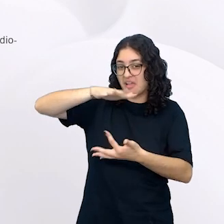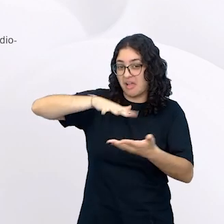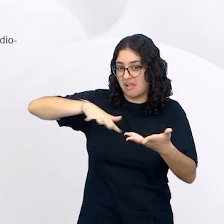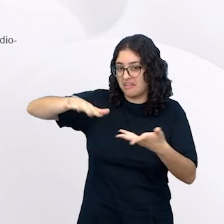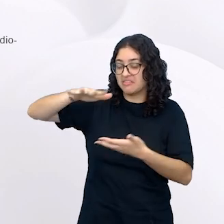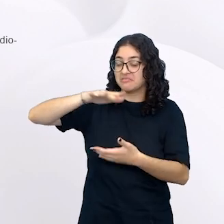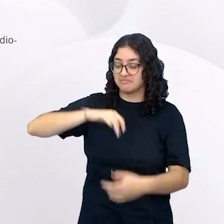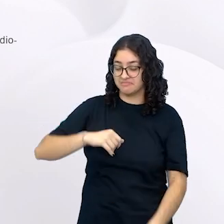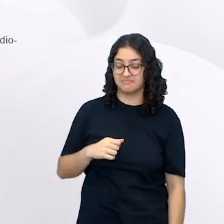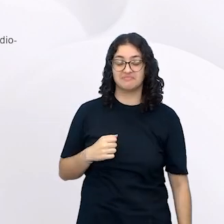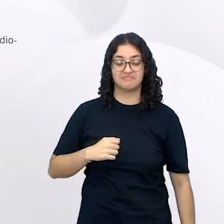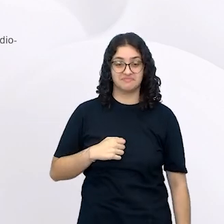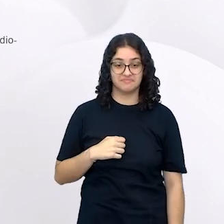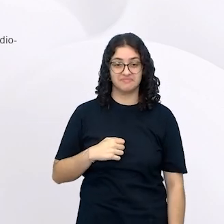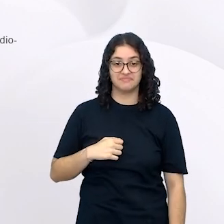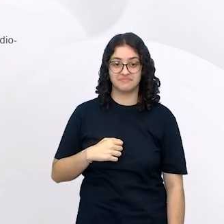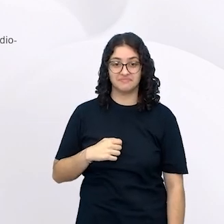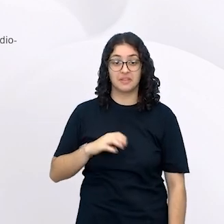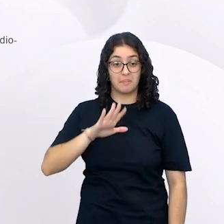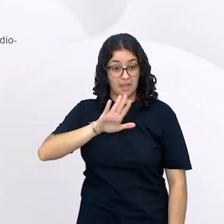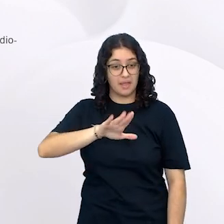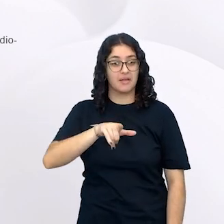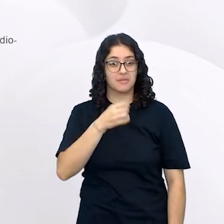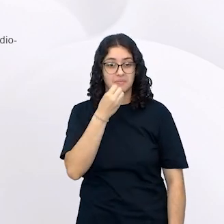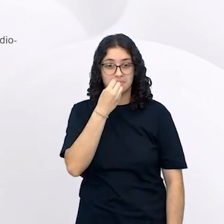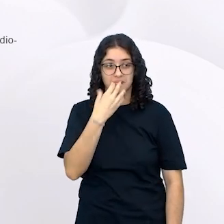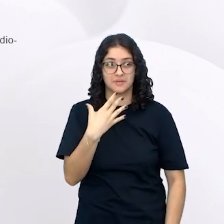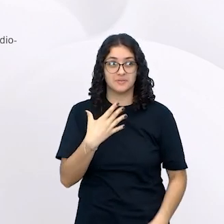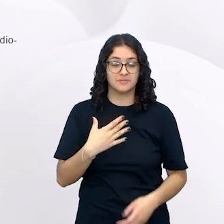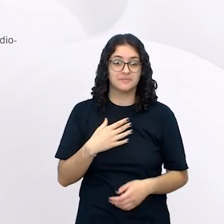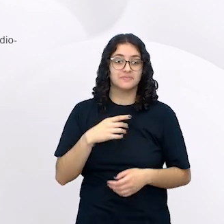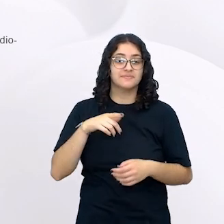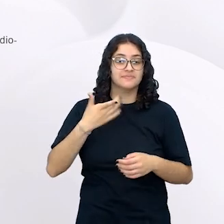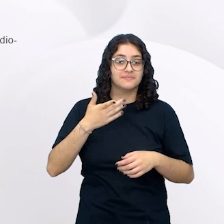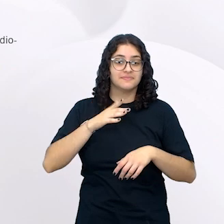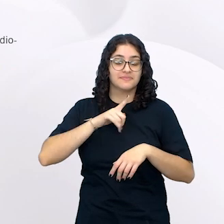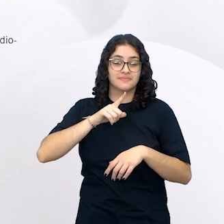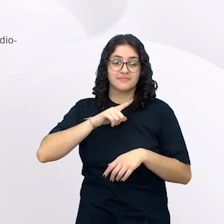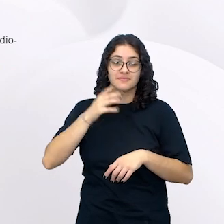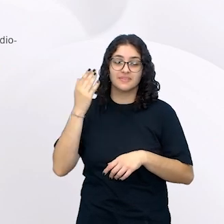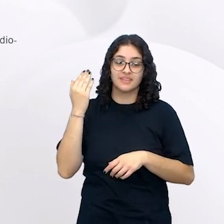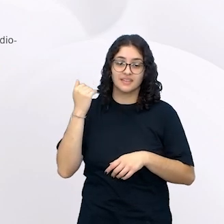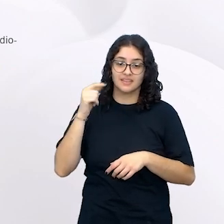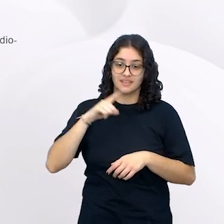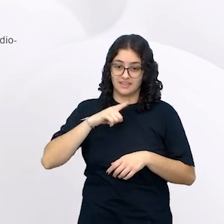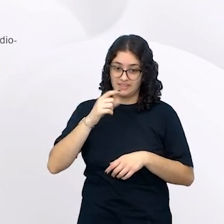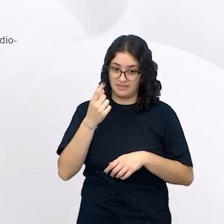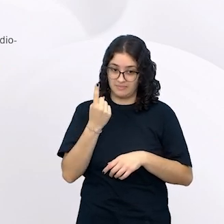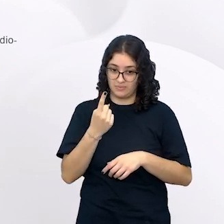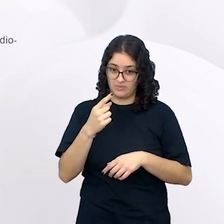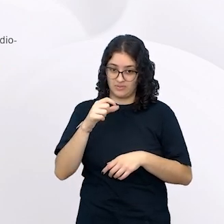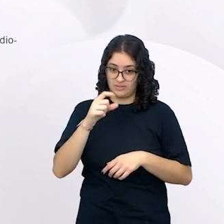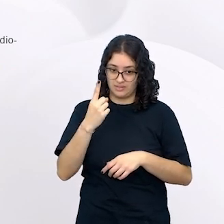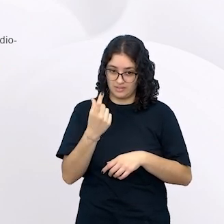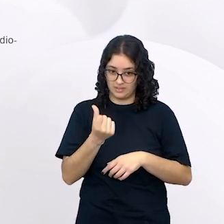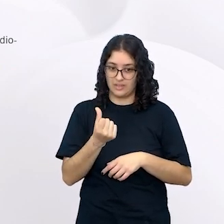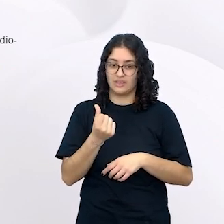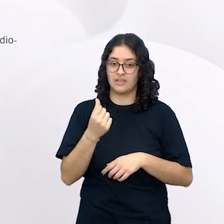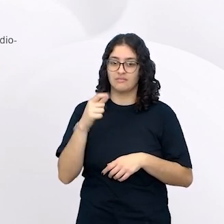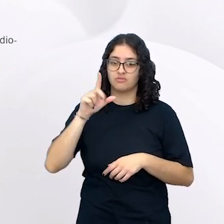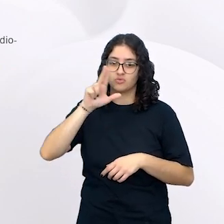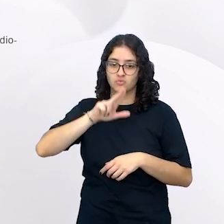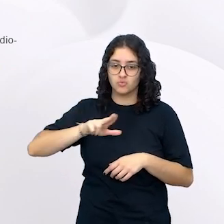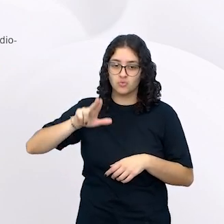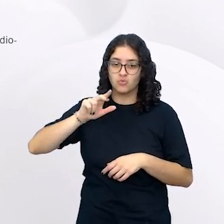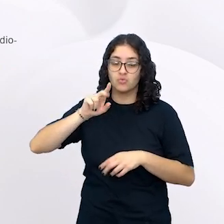Ixi, mas é muito bom, né? O feito ocorreu em 16 de junho de 1963. Ela permaneceu por 3 dias